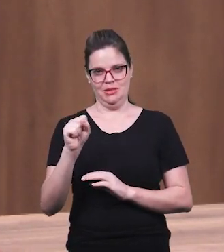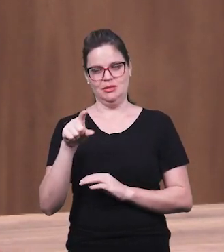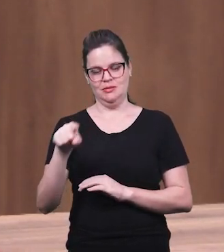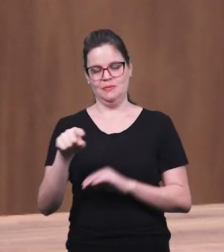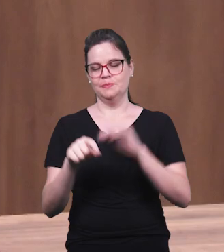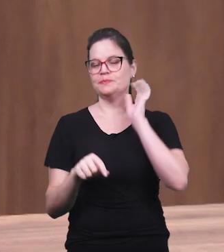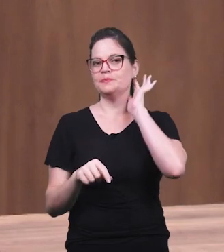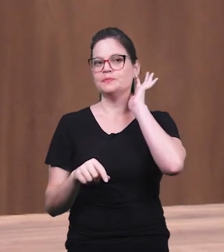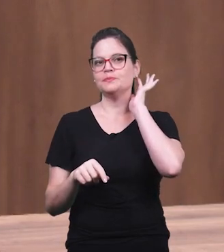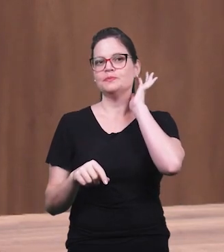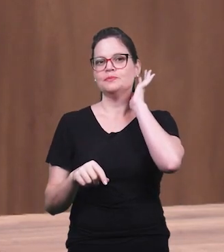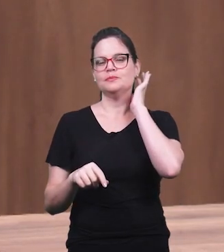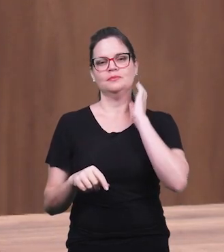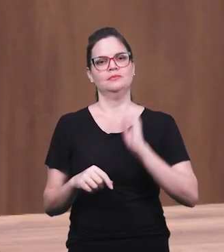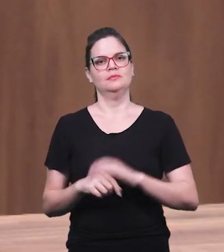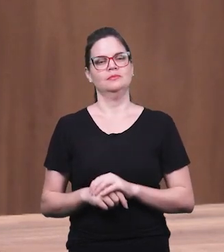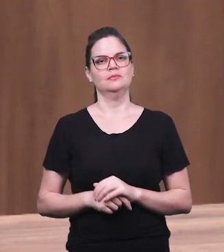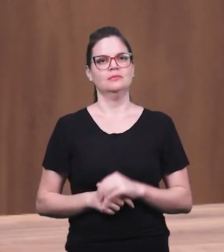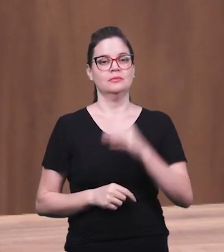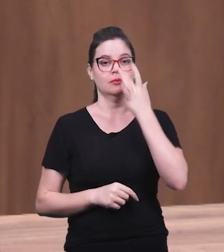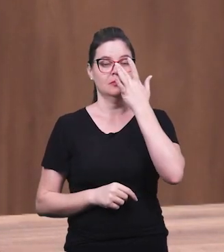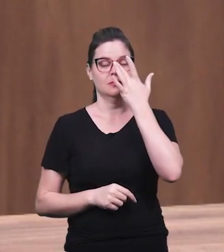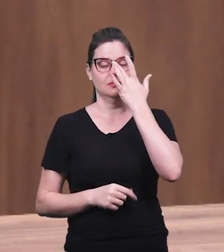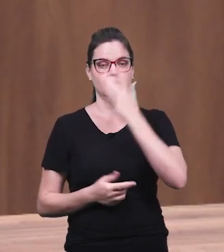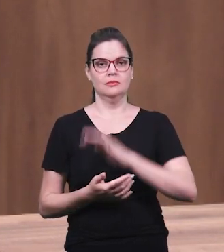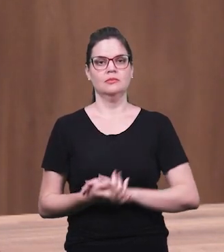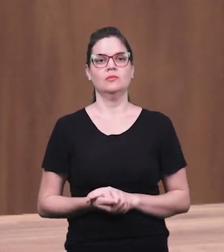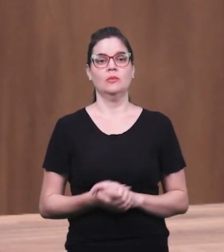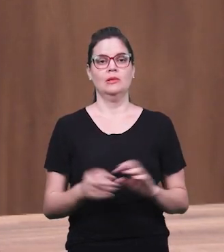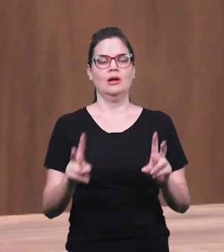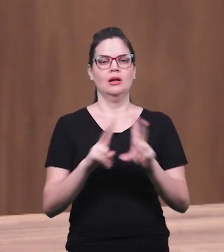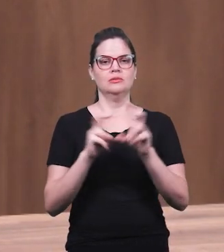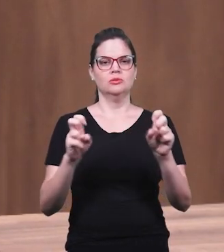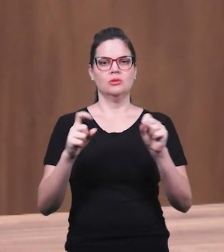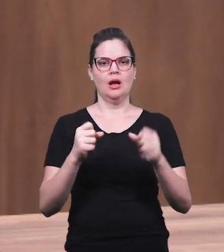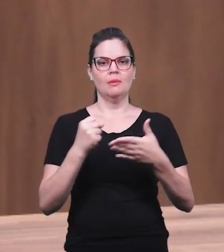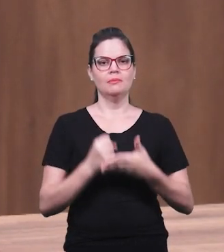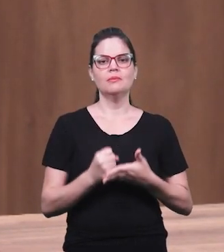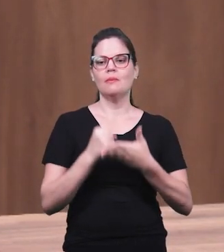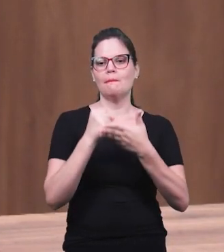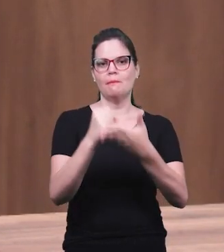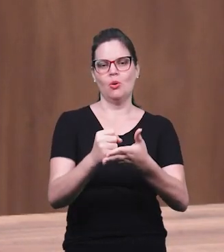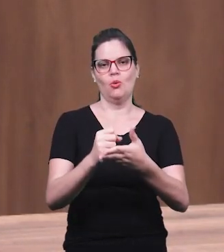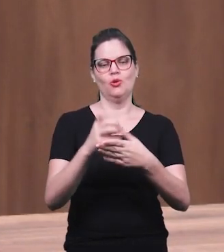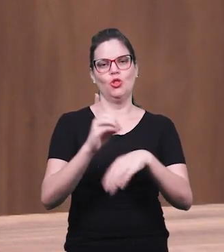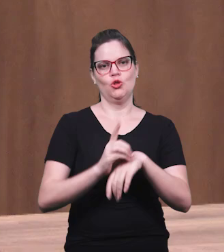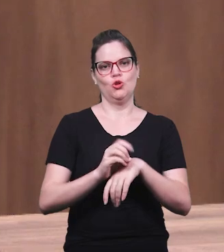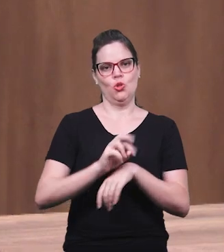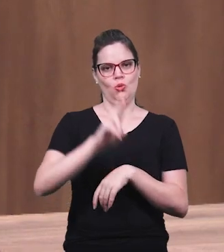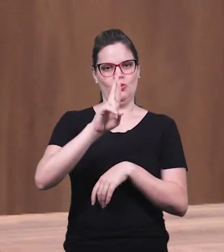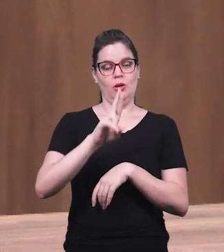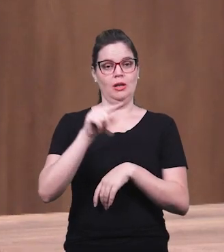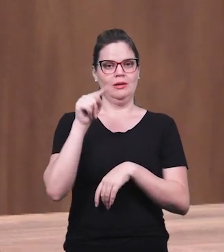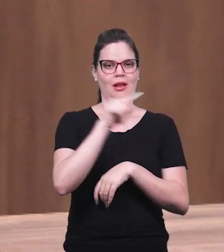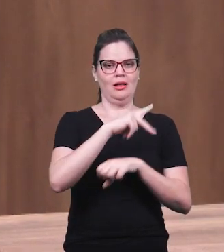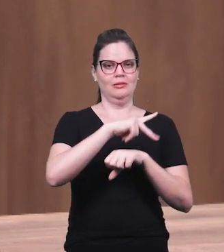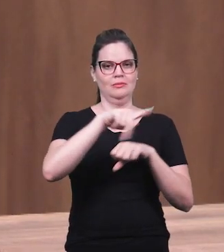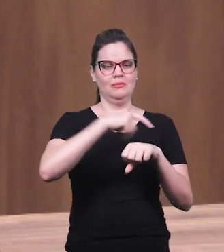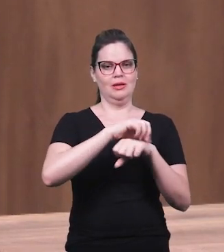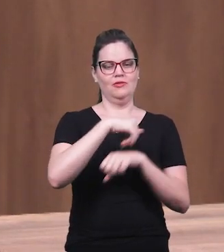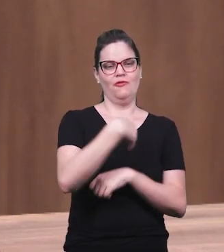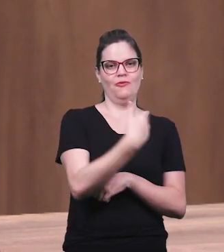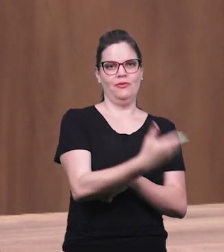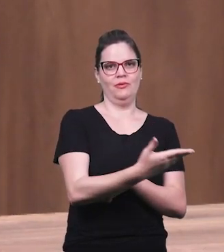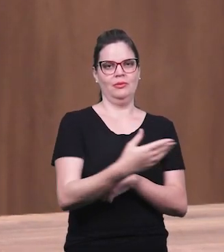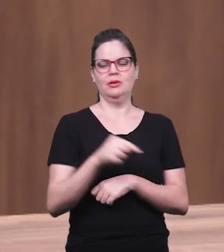é o Conselho Nacional, e de apoio ao doutoramento de brasileiros no exterior, não é?